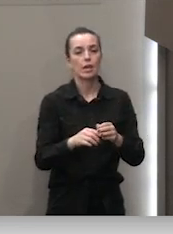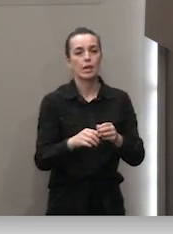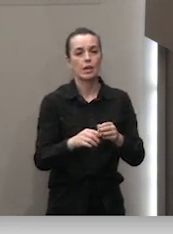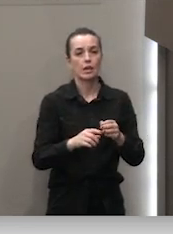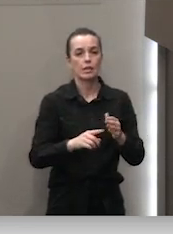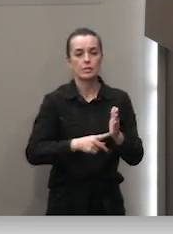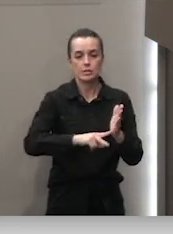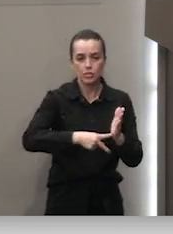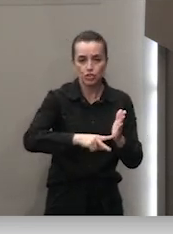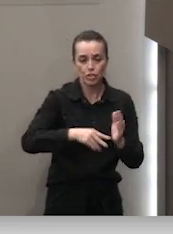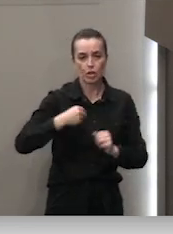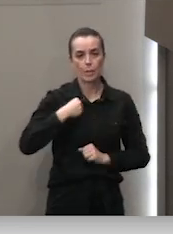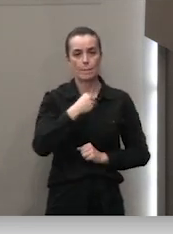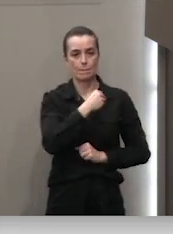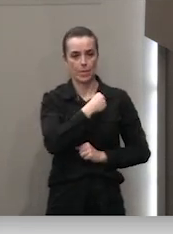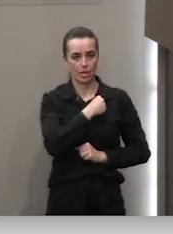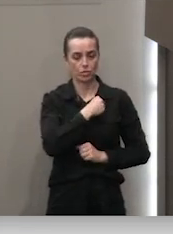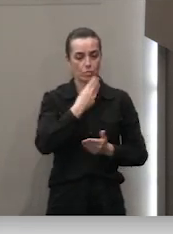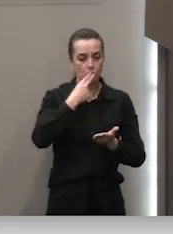uma correspondência